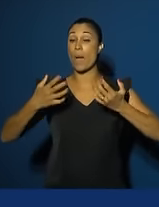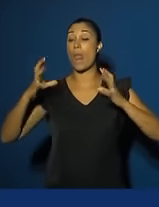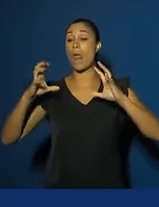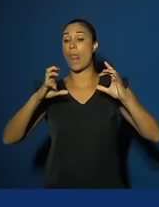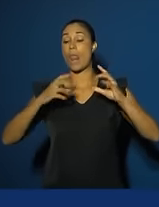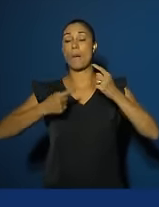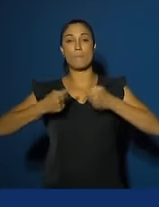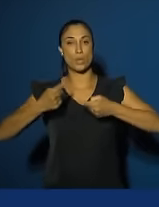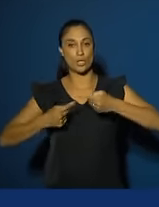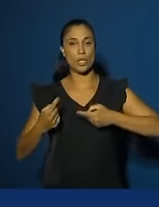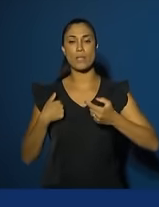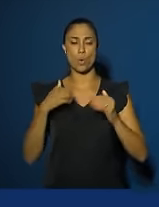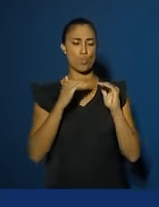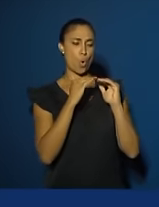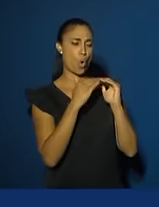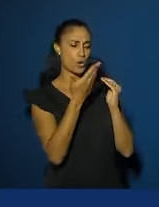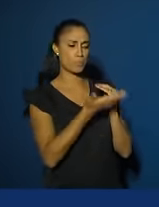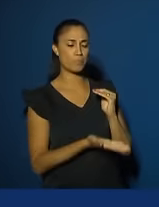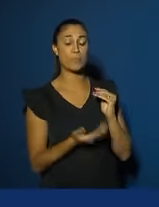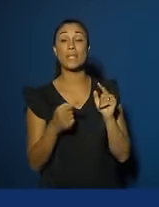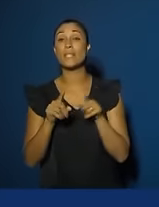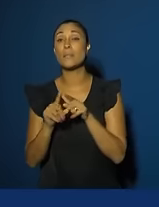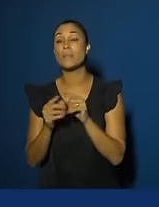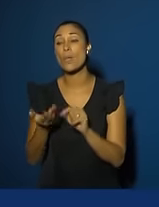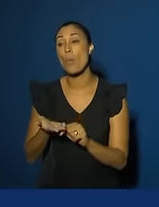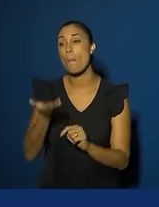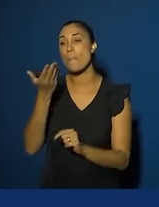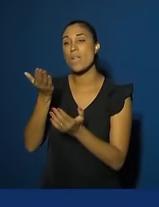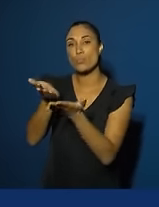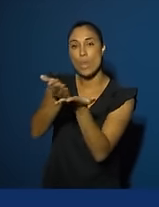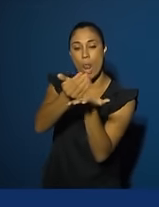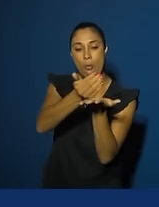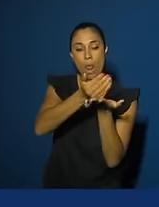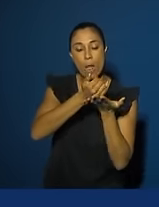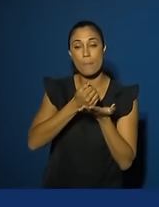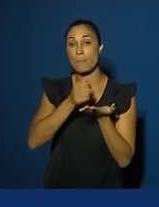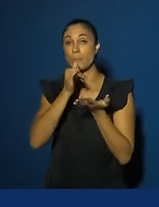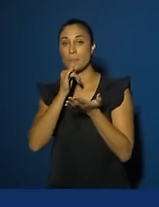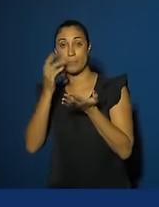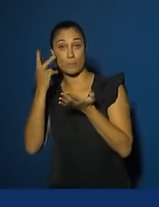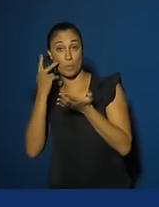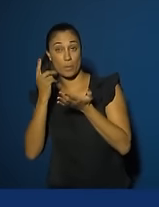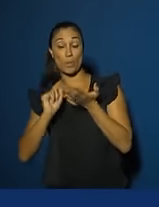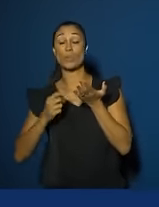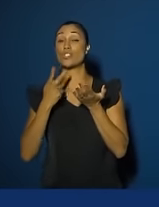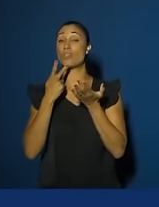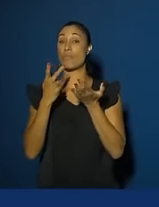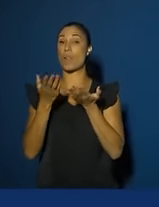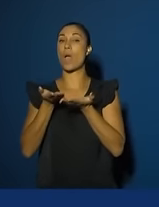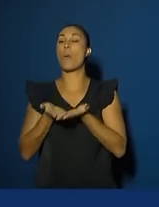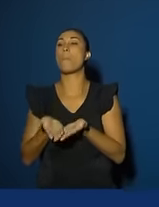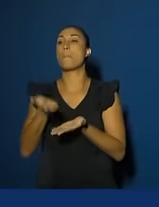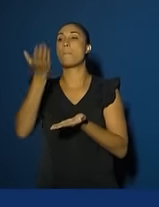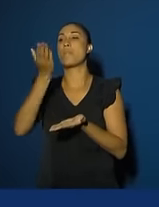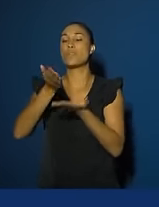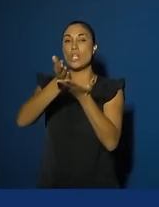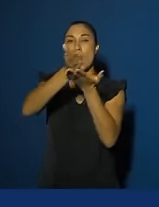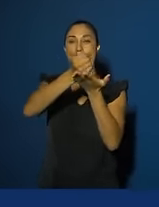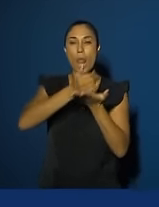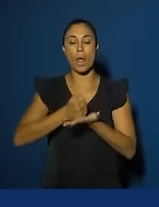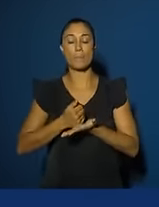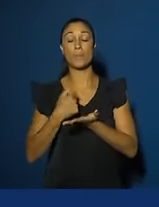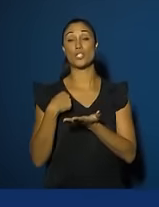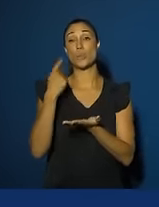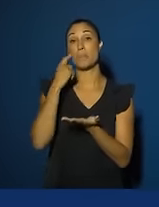Concordo totalmente e tem a questão do aumento da arrecadação normalmente quando a gente fala aumento de arrecadação a gente pensa